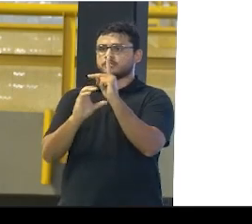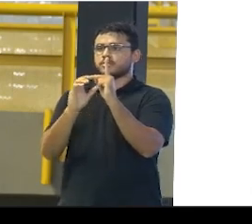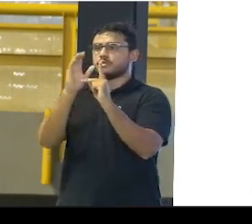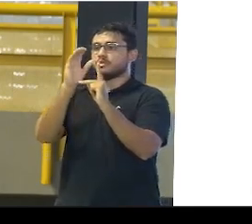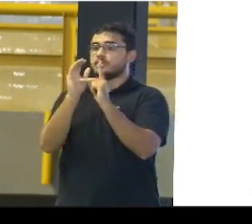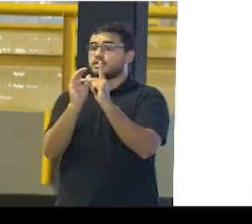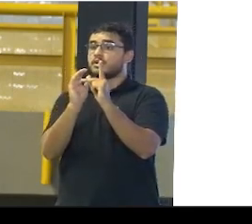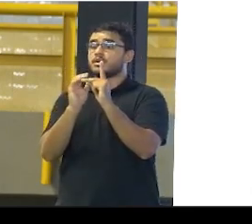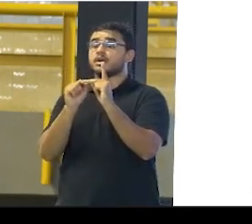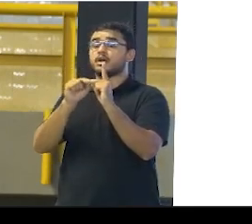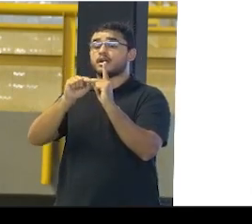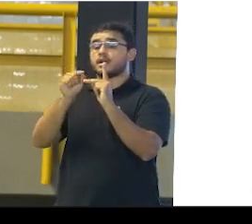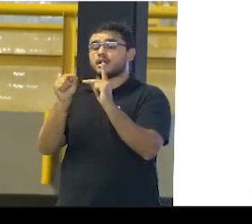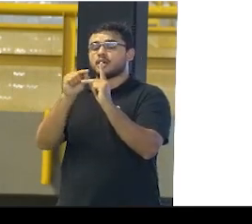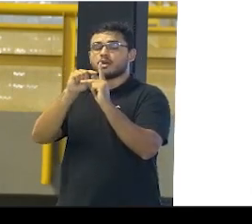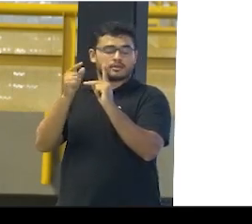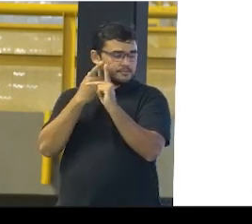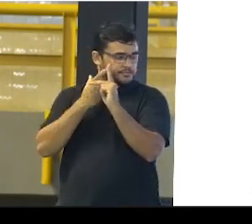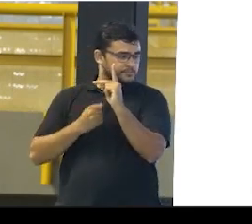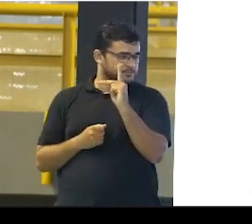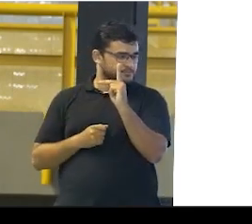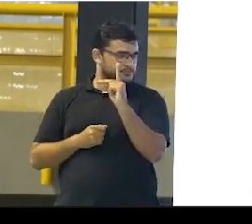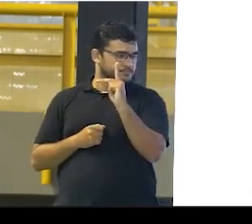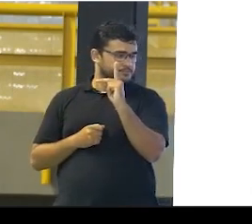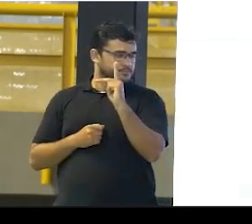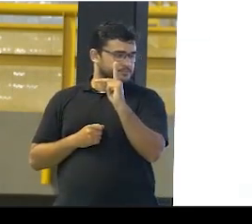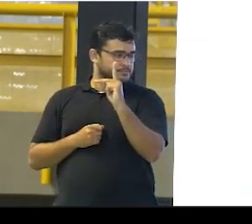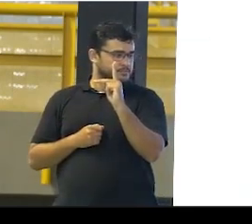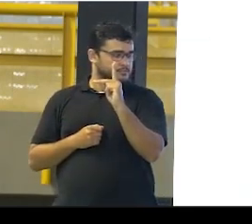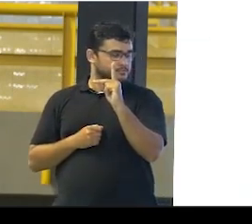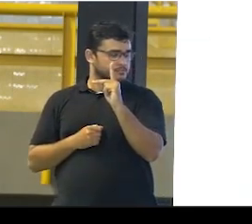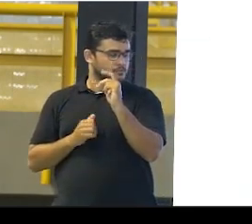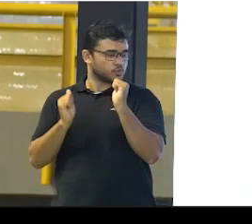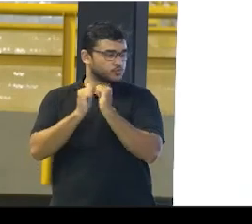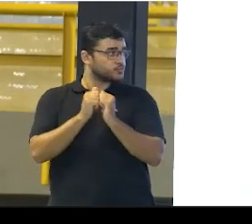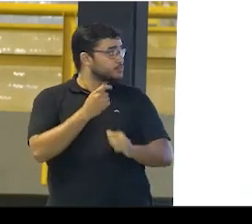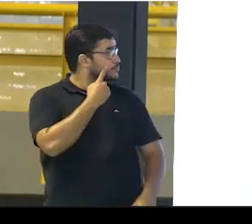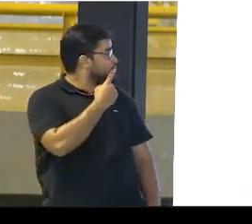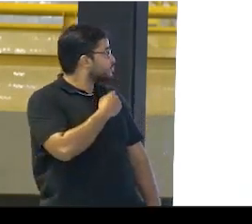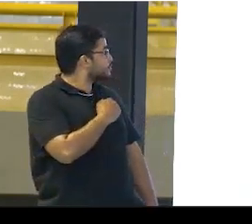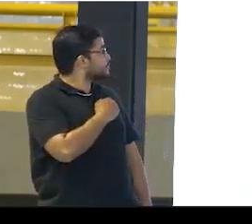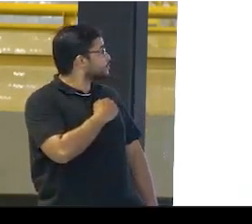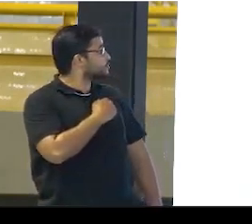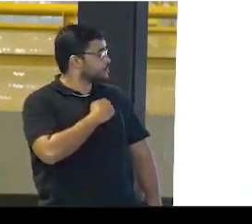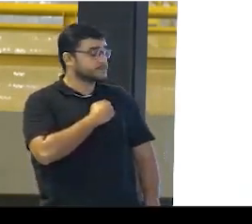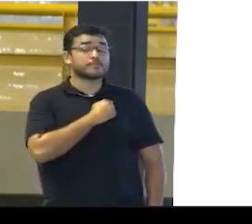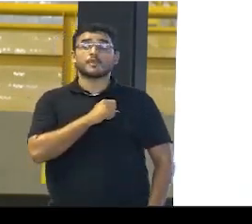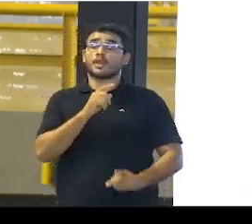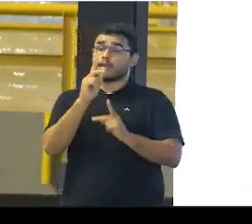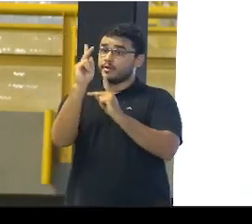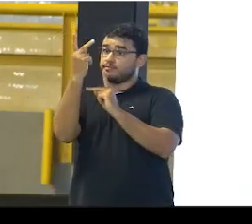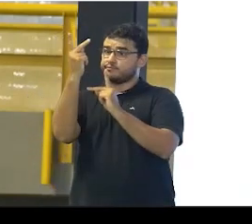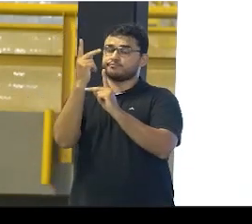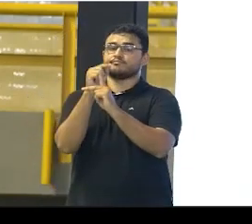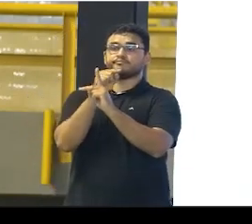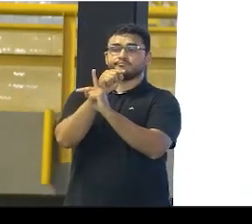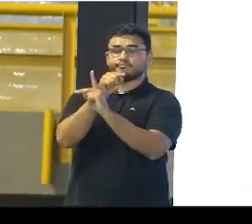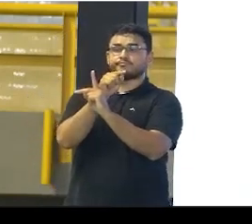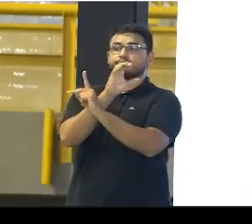matemática que envolve esse raciocínio de pegar o total e tirar o que eu não quero. Mas vamos seguir aqui.